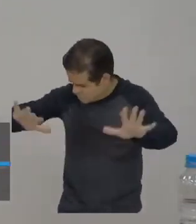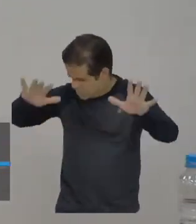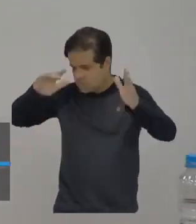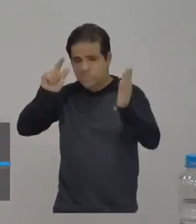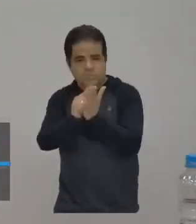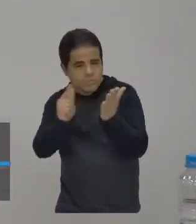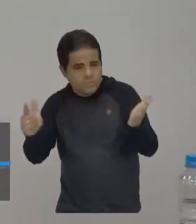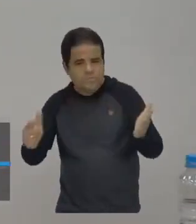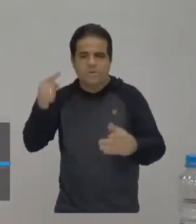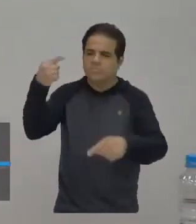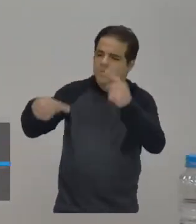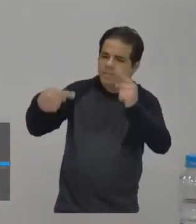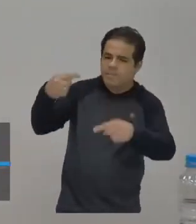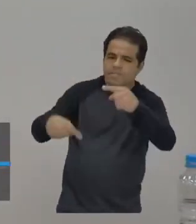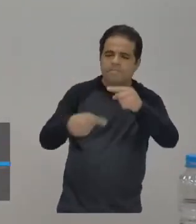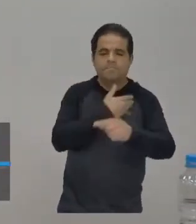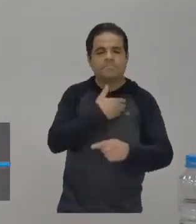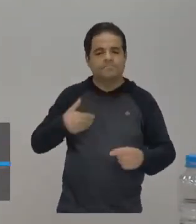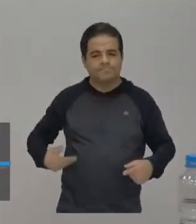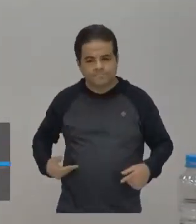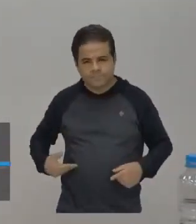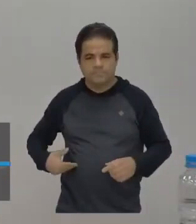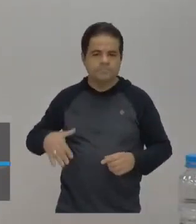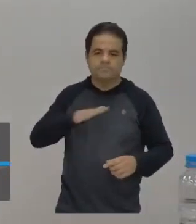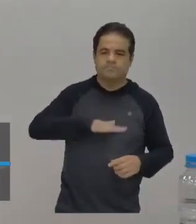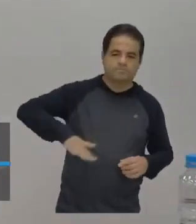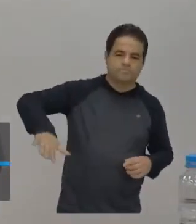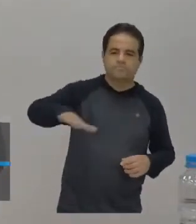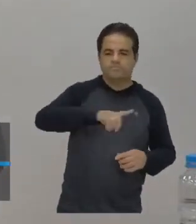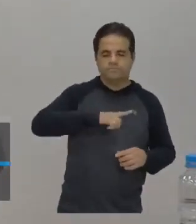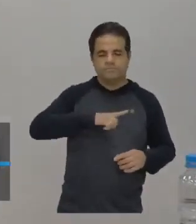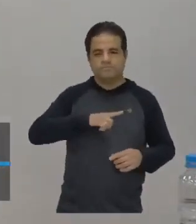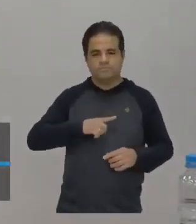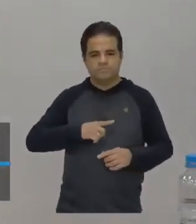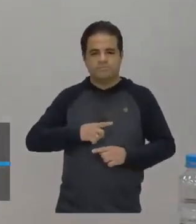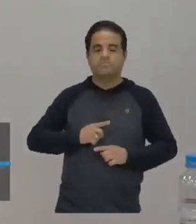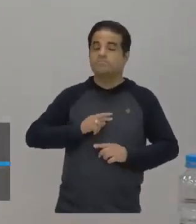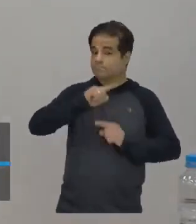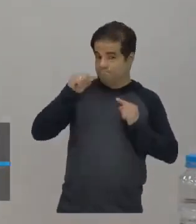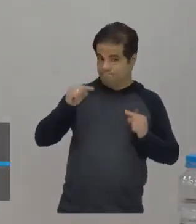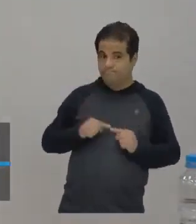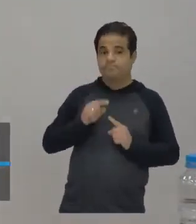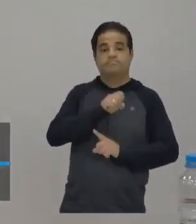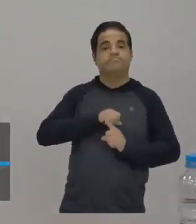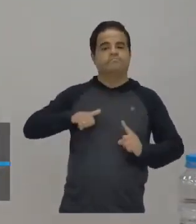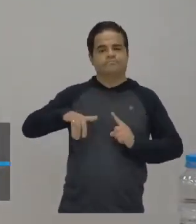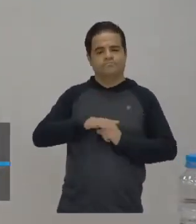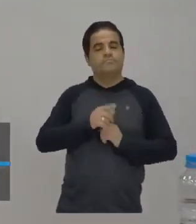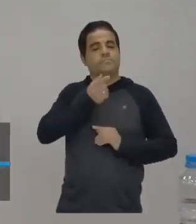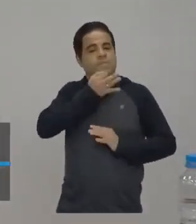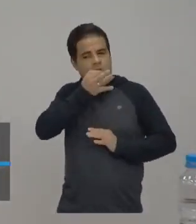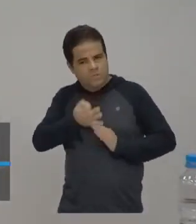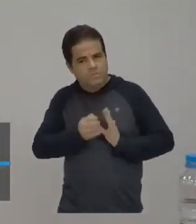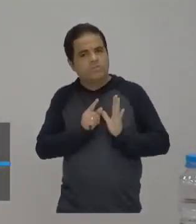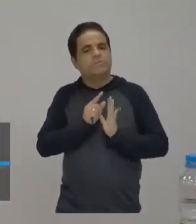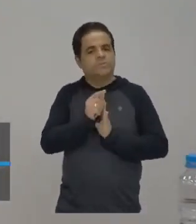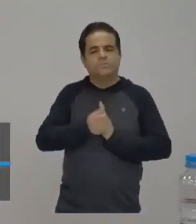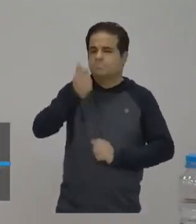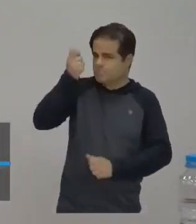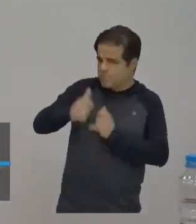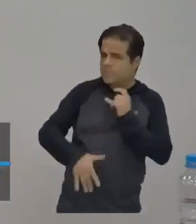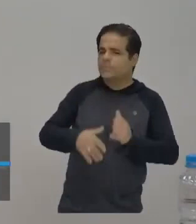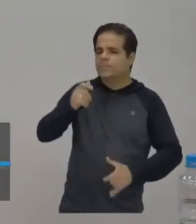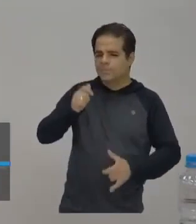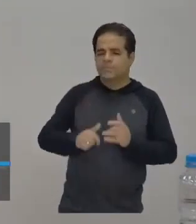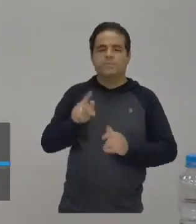no debate público. Aquele para circular no debate público, que tem uma função social, é chamado de artigo de opinião, tal qual nos explicou muito bem a